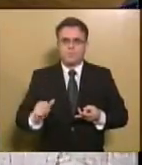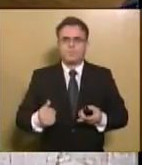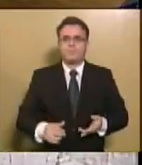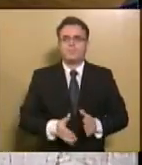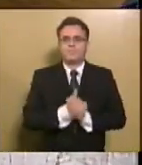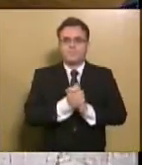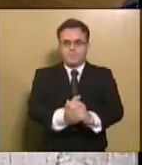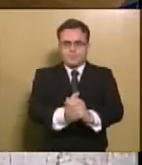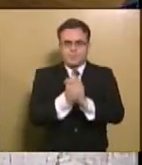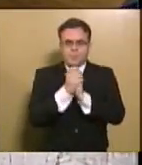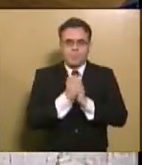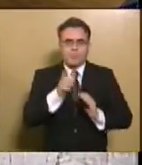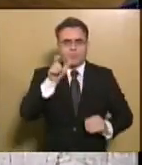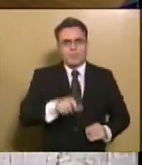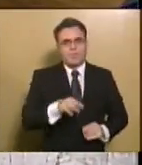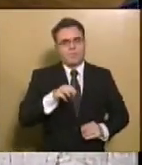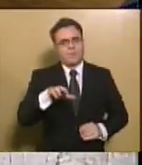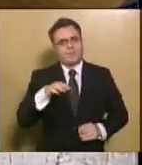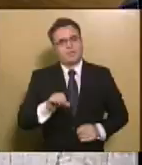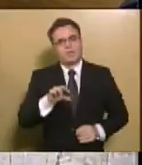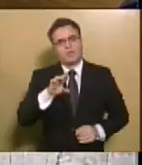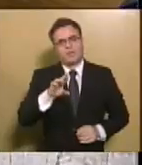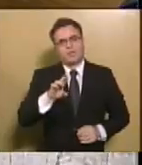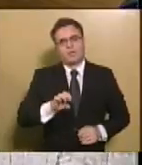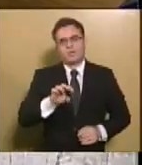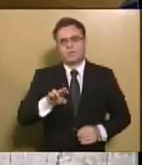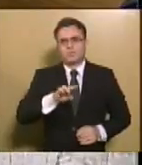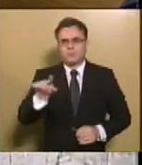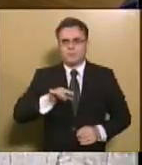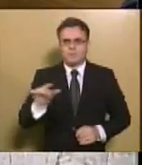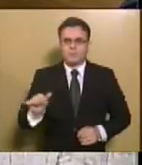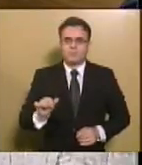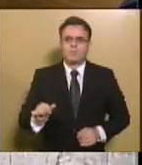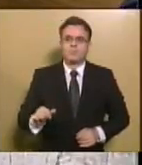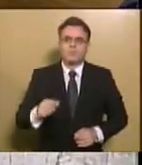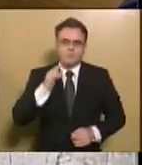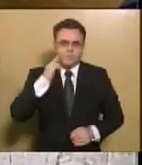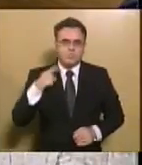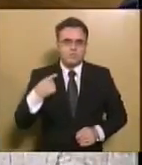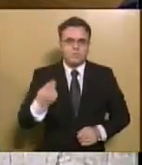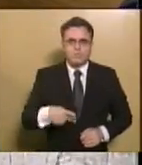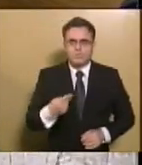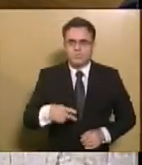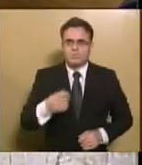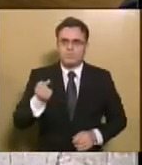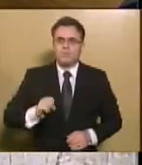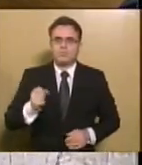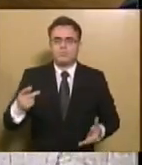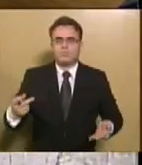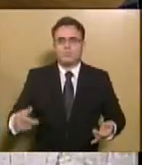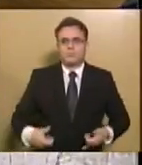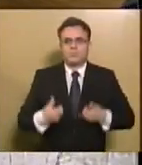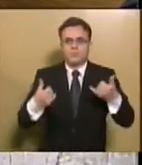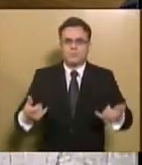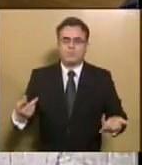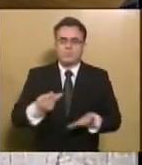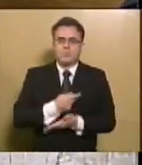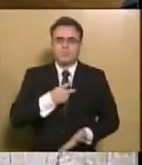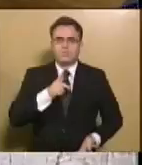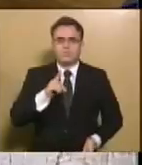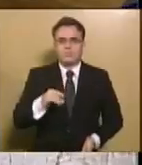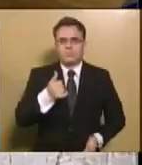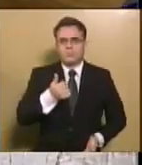excelentíssima doutora Maria Creuza Brito Figueiredo, procuradora do Ministério Público de Sergipe, pelo transcurso do seu aniversário que ocorreu no